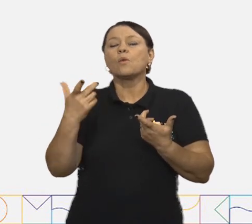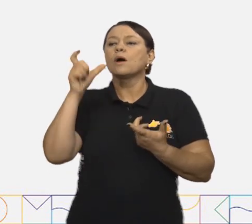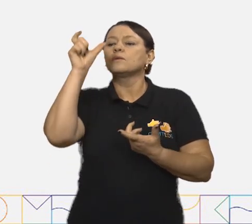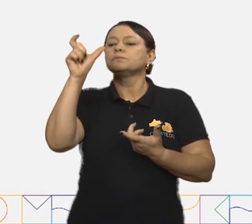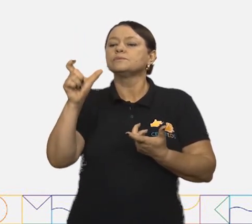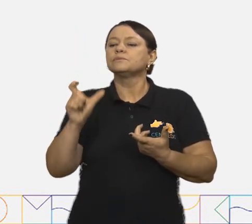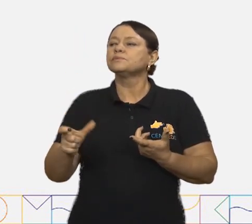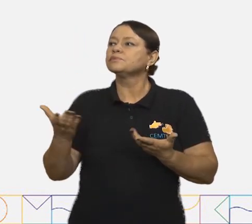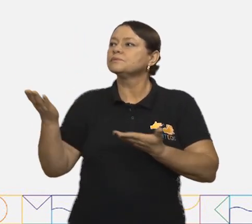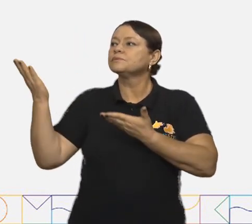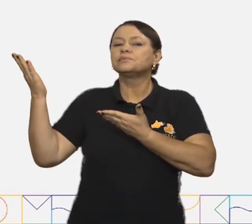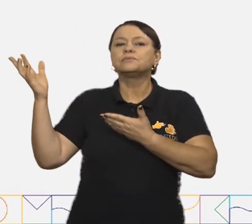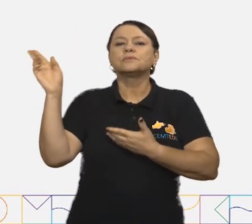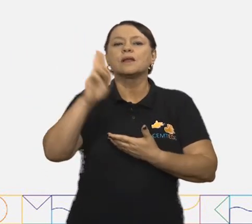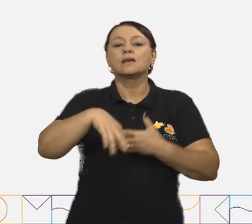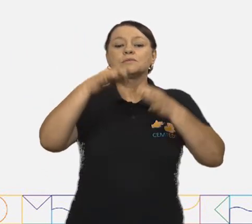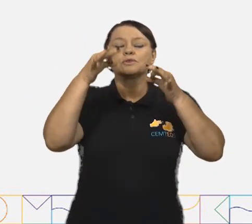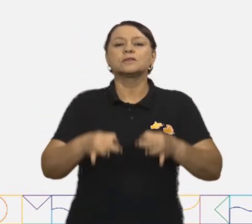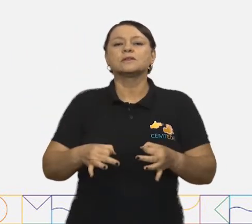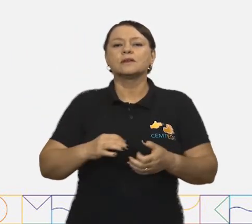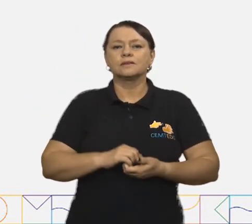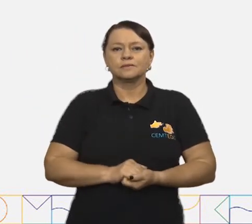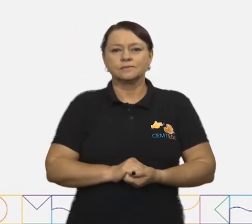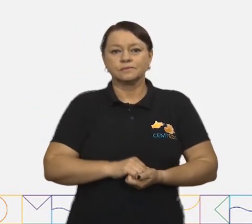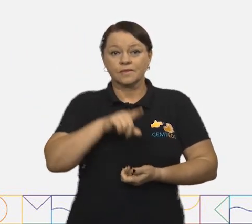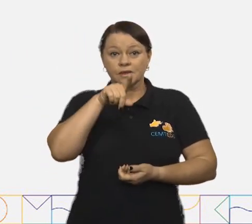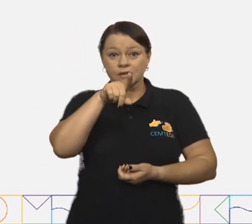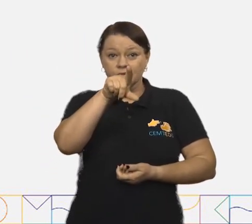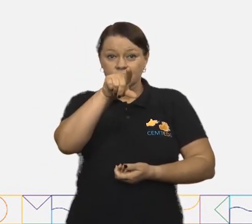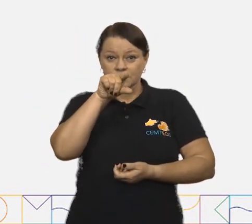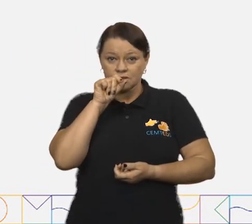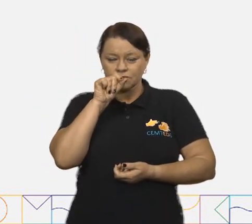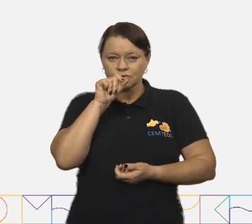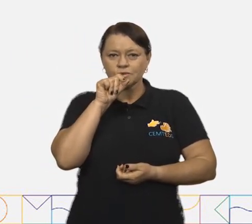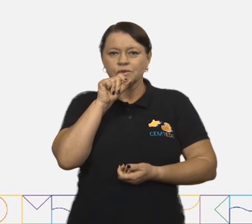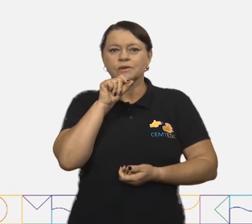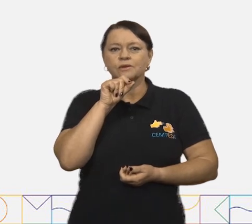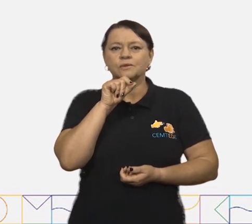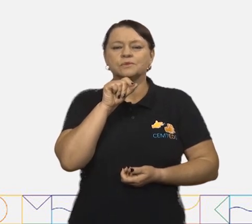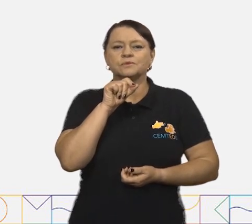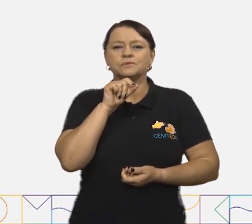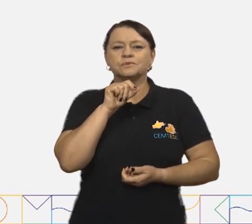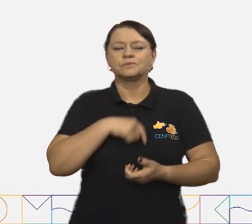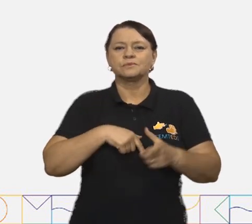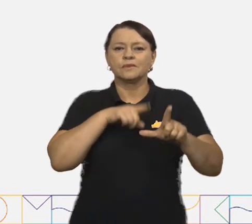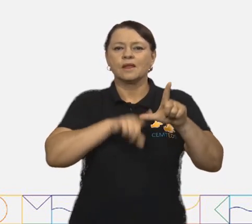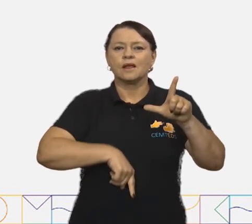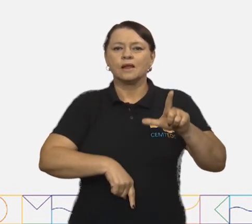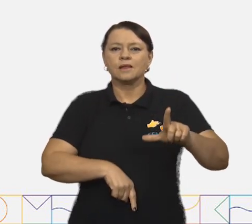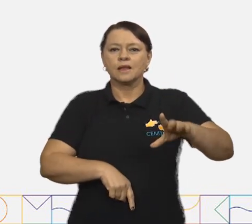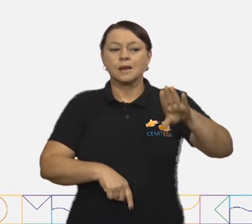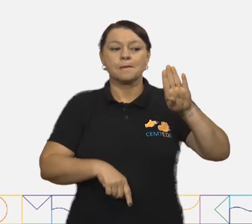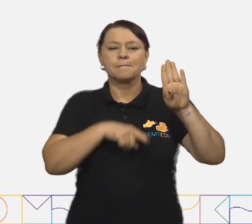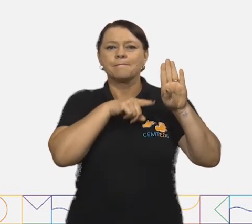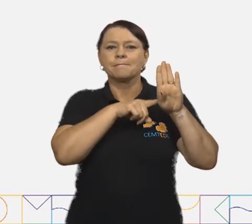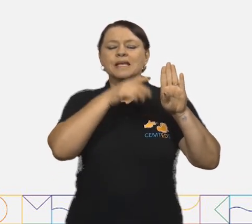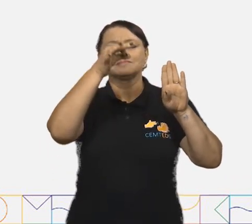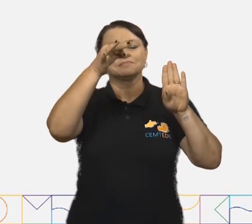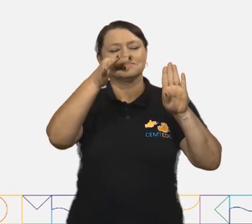antigo, desde os tempos das cavernas, com pinturas de caçadas feitas nas